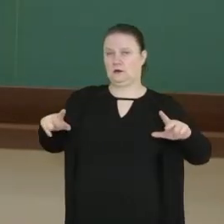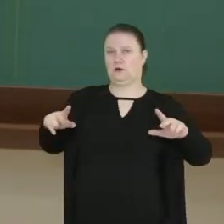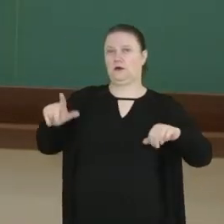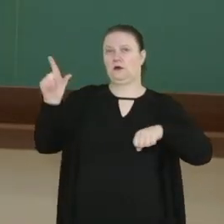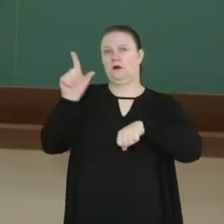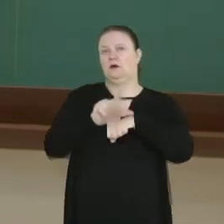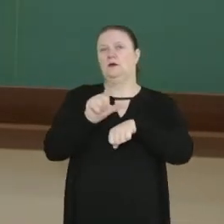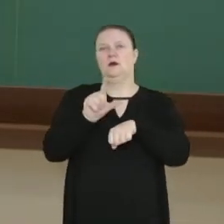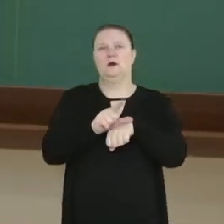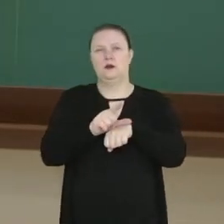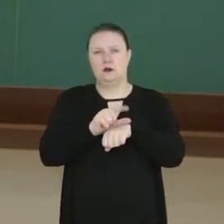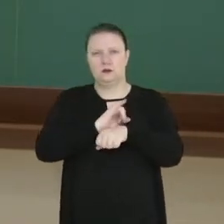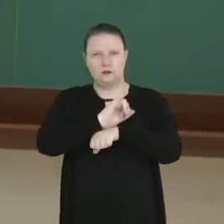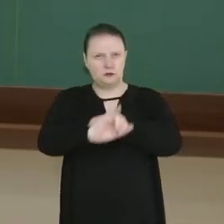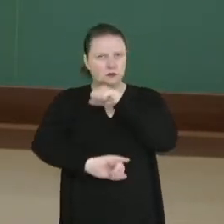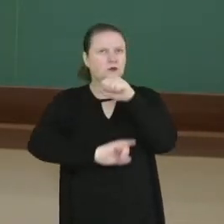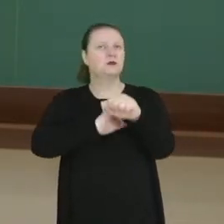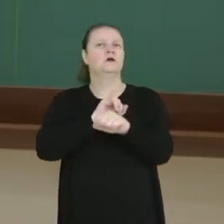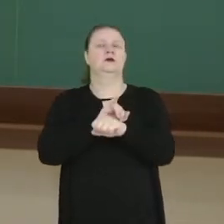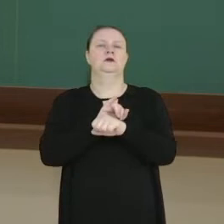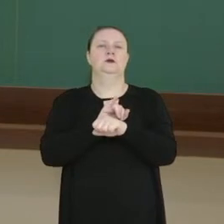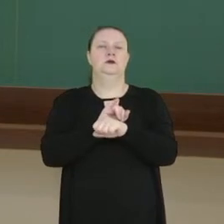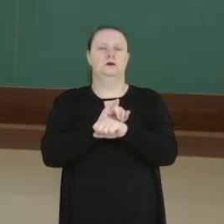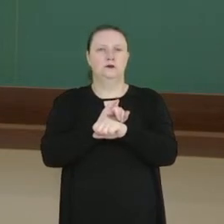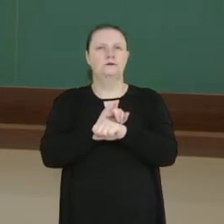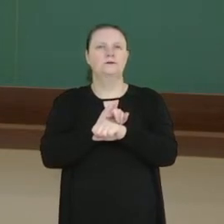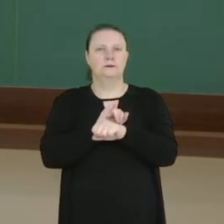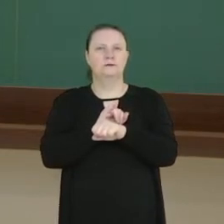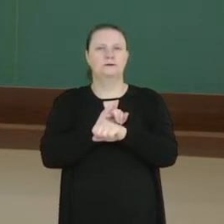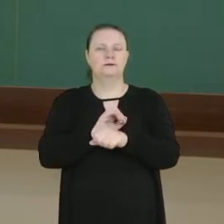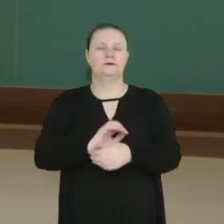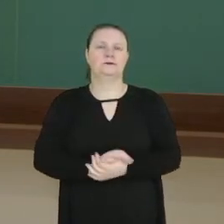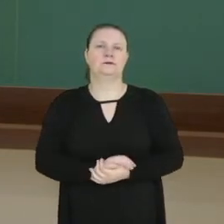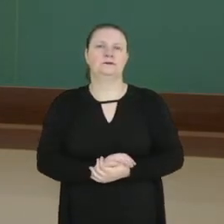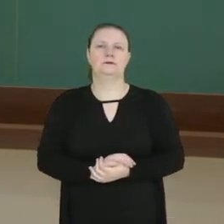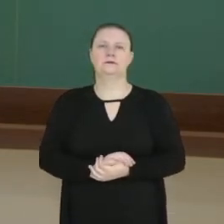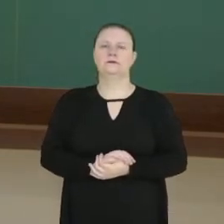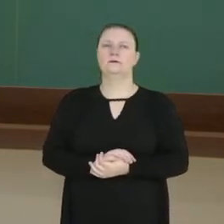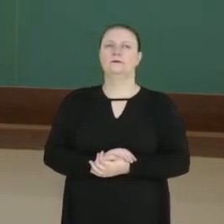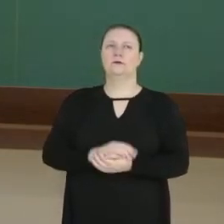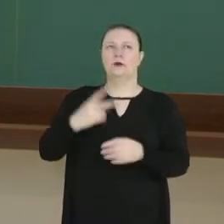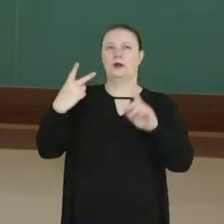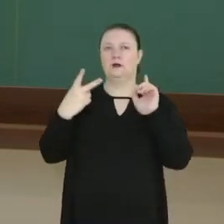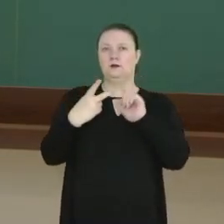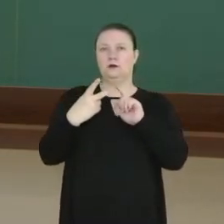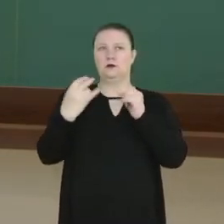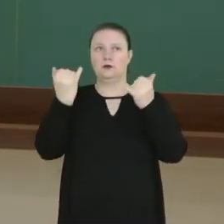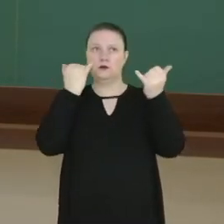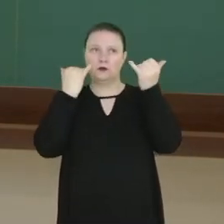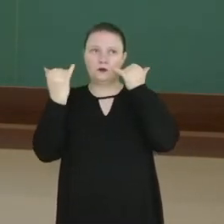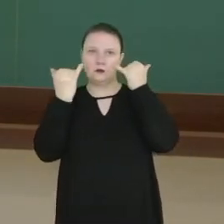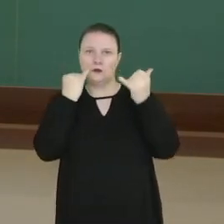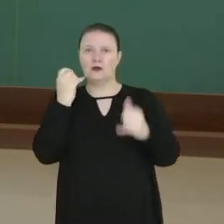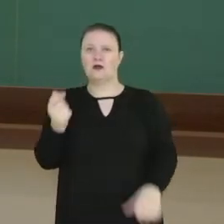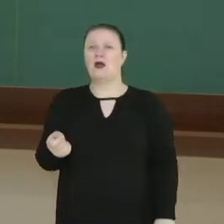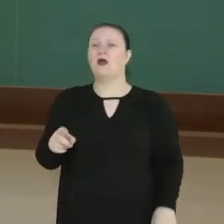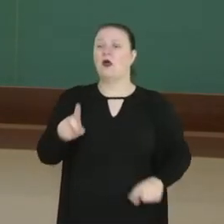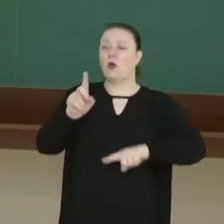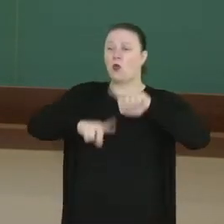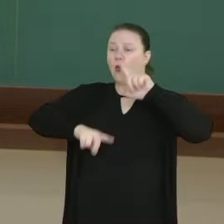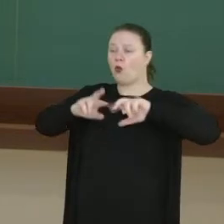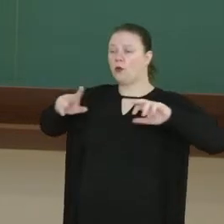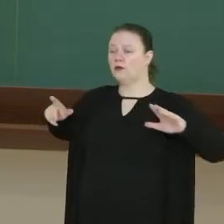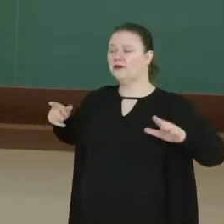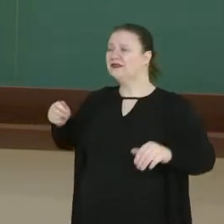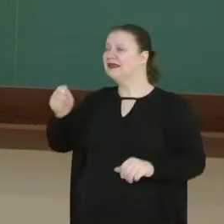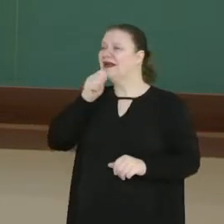loja eletrônica, virtual e não uma loja física. Então, a segunda informação é que o produto ainda não